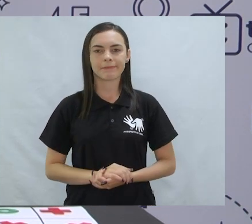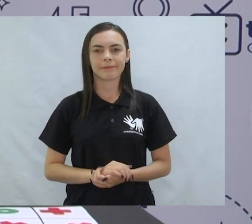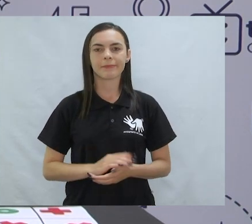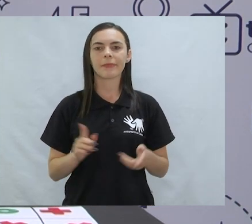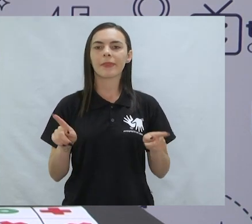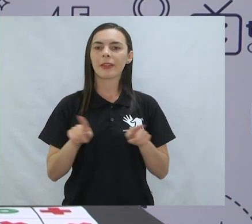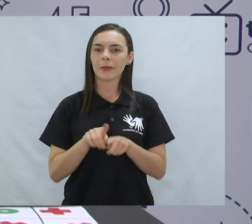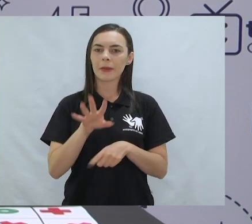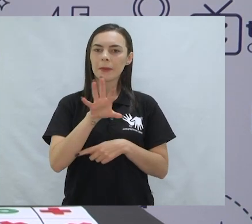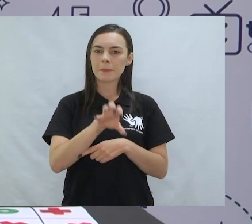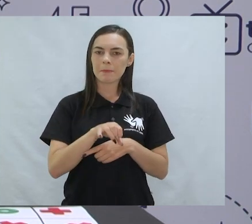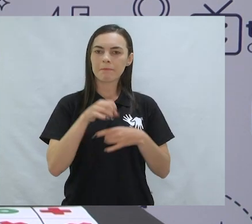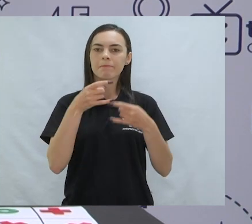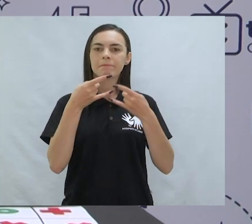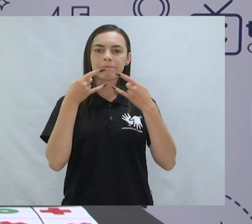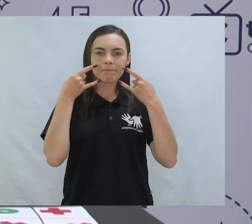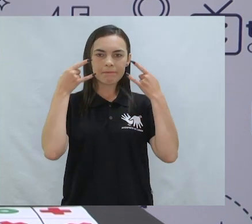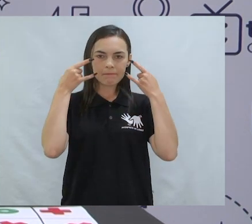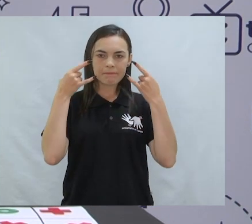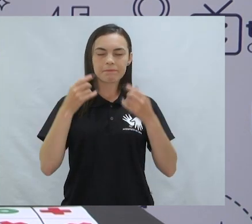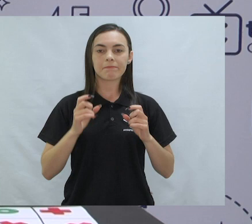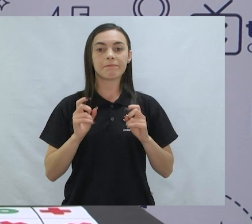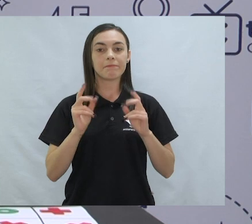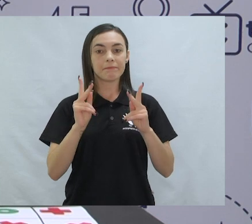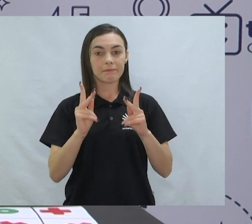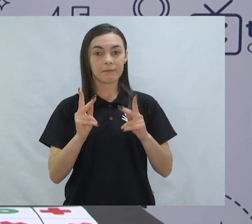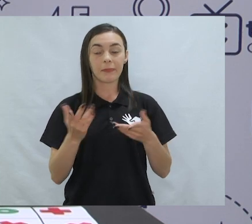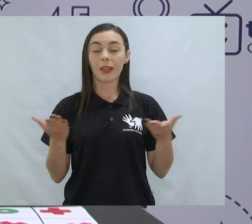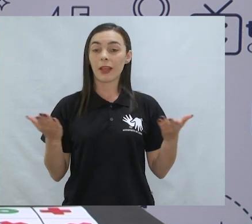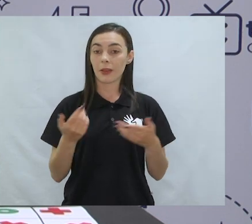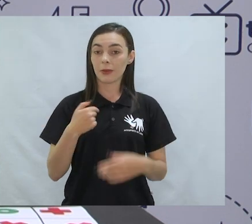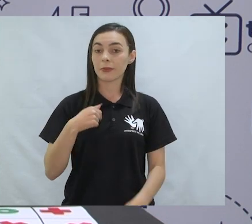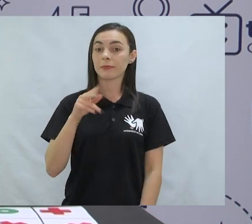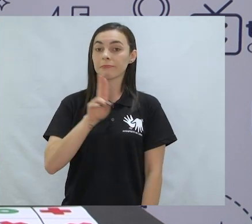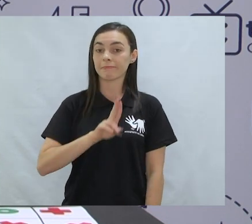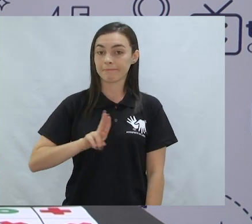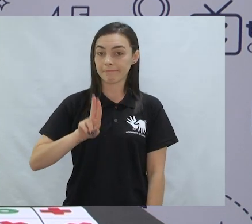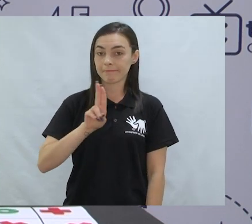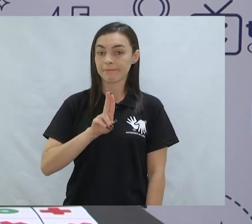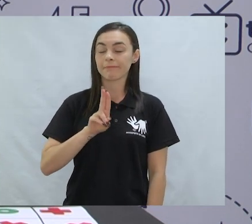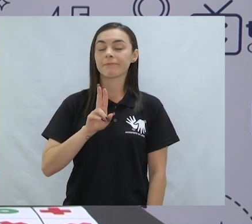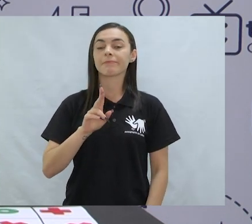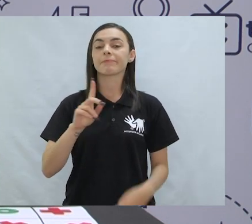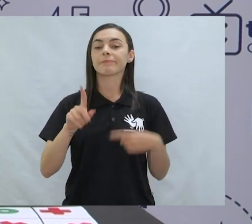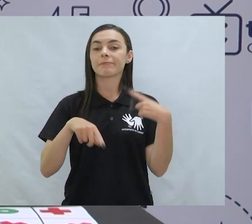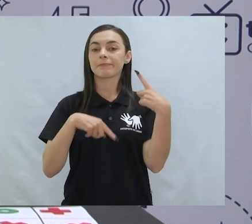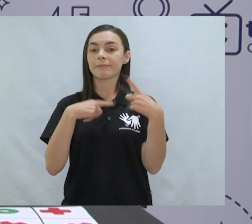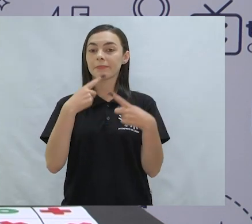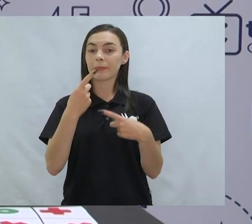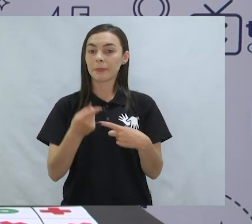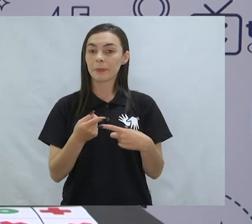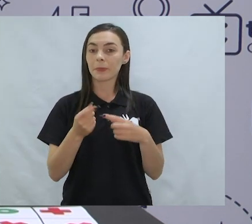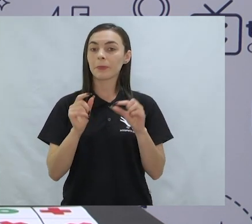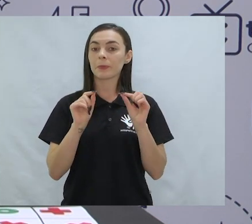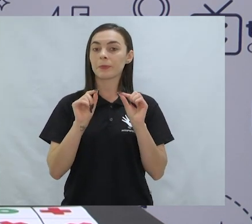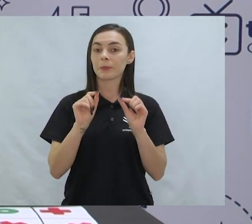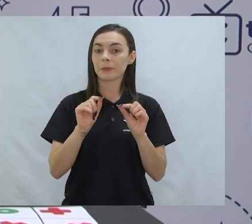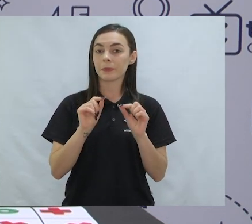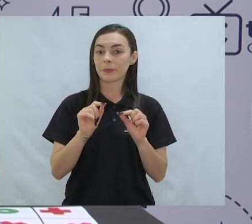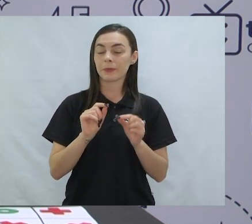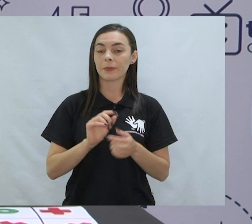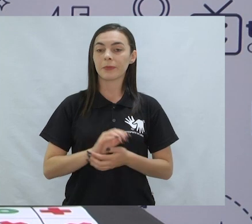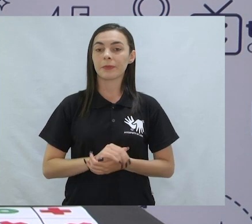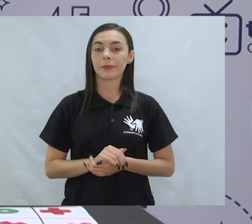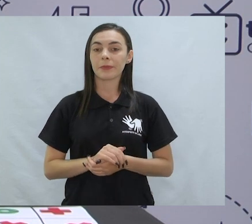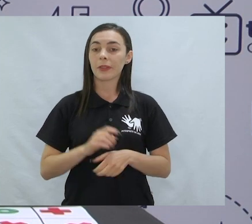nós. Pegamos a nossa máscara limpa, ok? Vou colocá-la e aí nós vamos